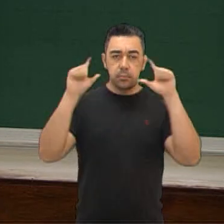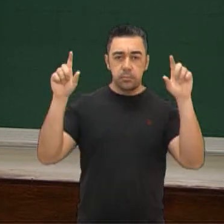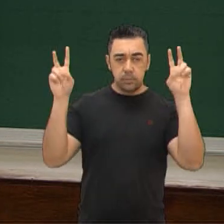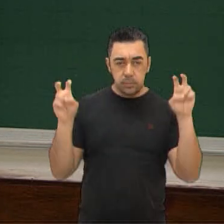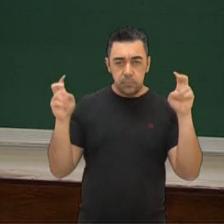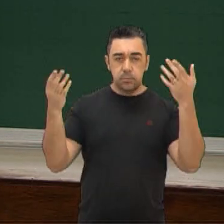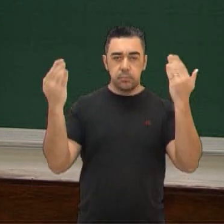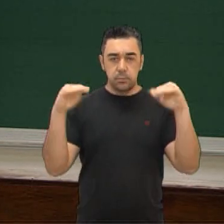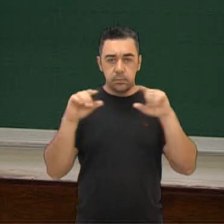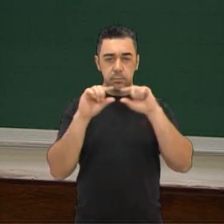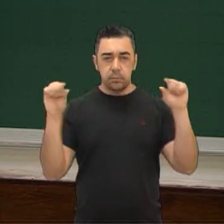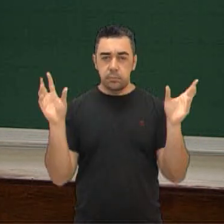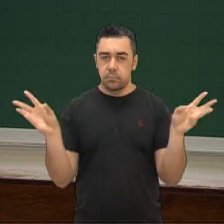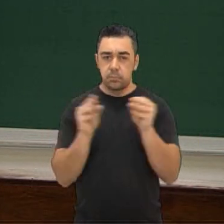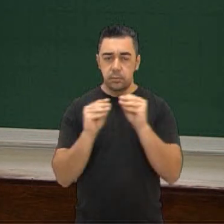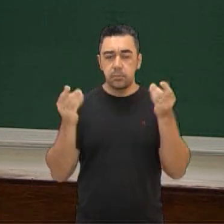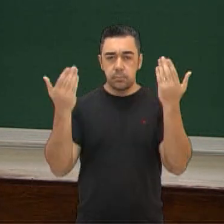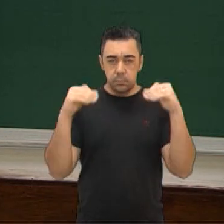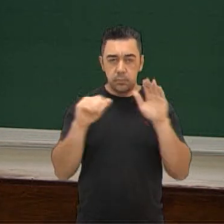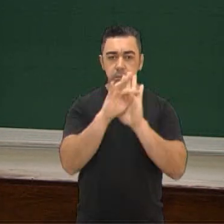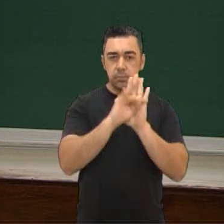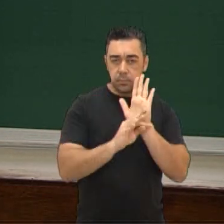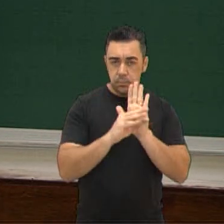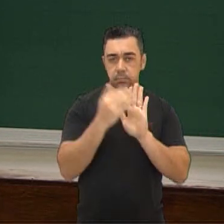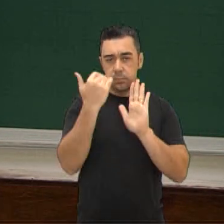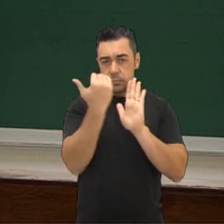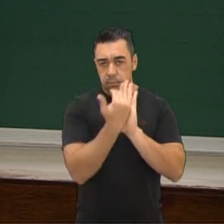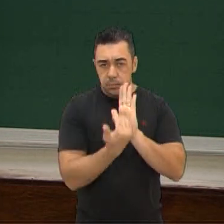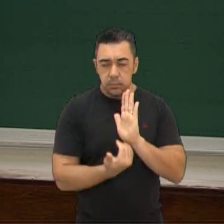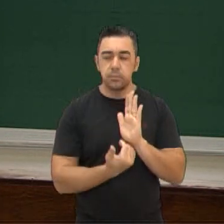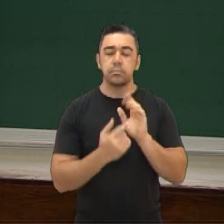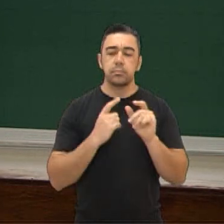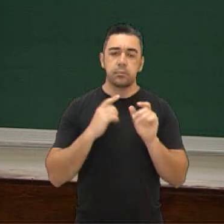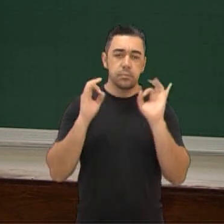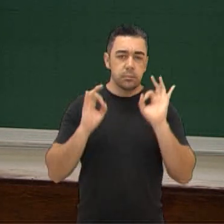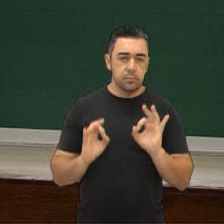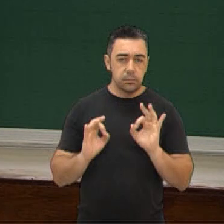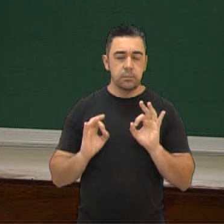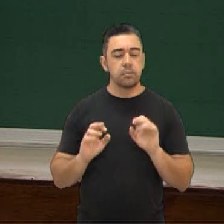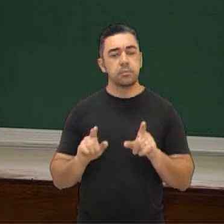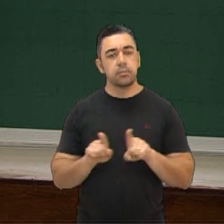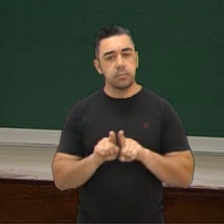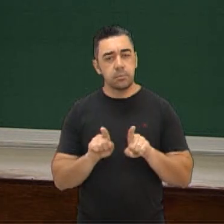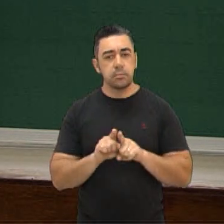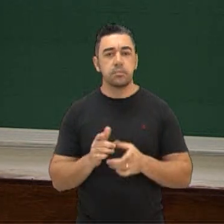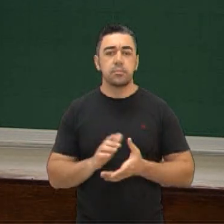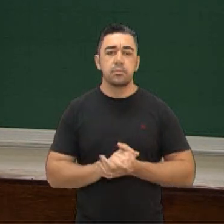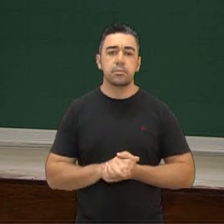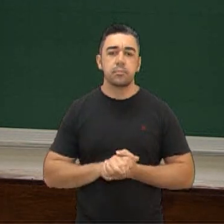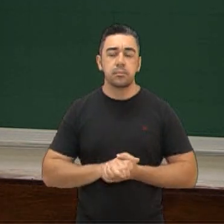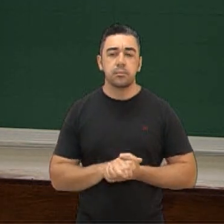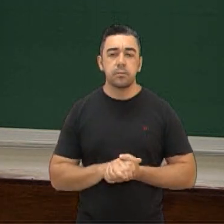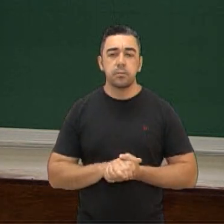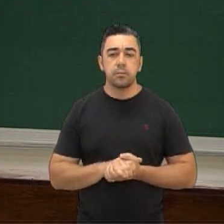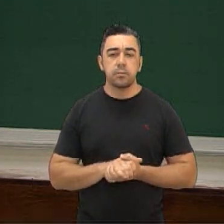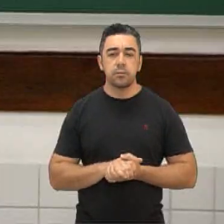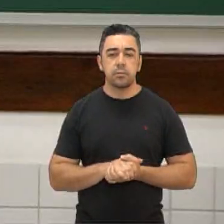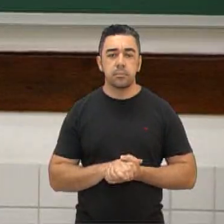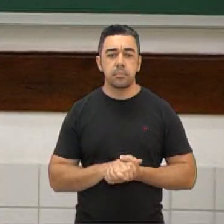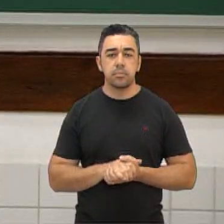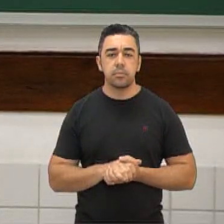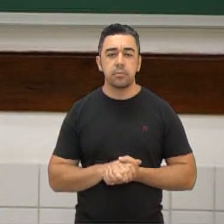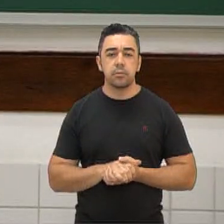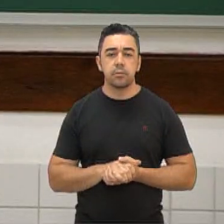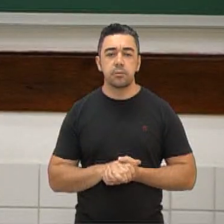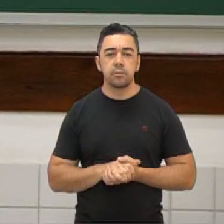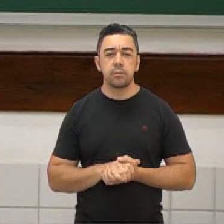antetítulo, depois o titular, em seguida a entrada, o líder da notícia, corpo da notícia, e vimos